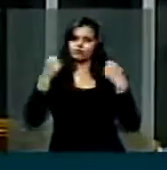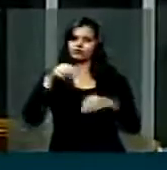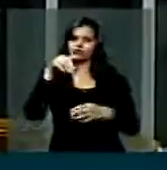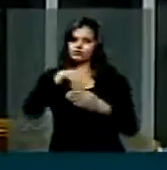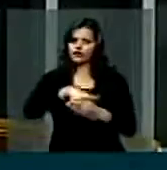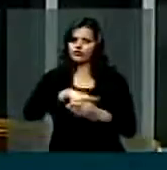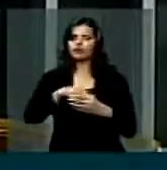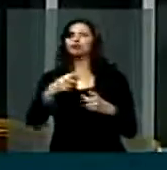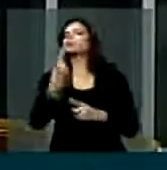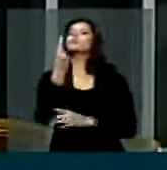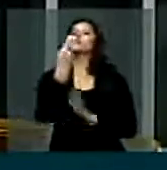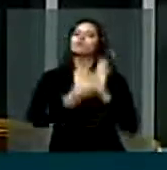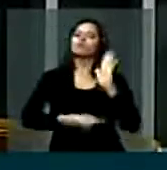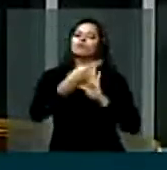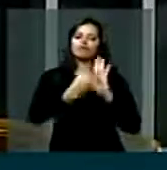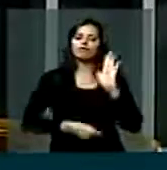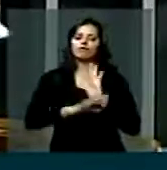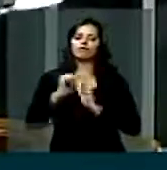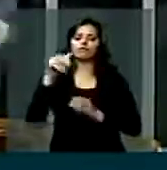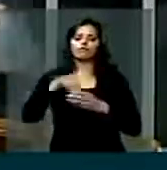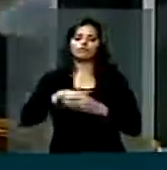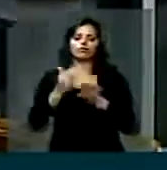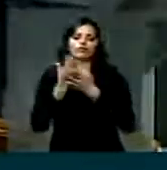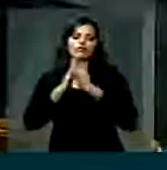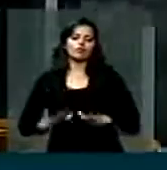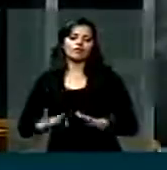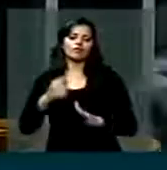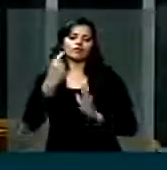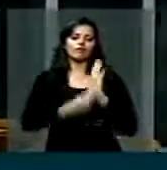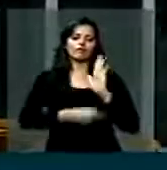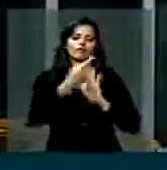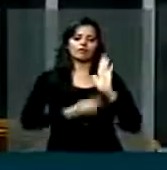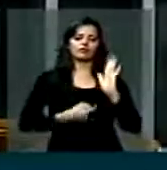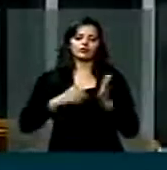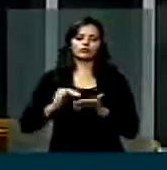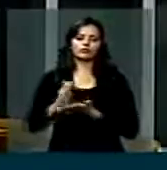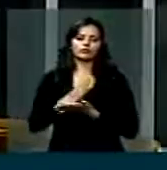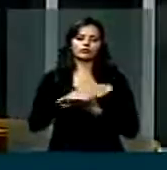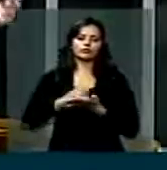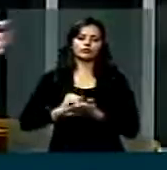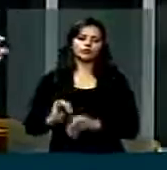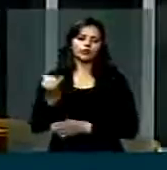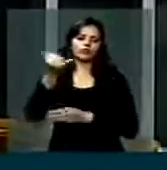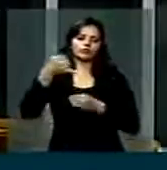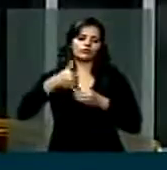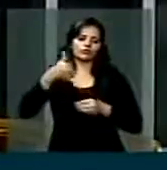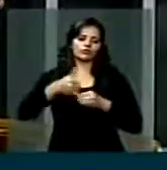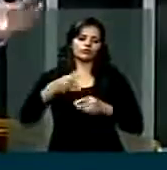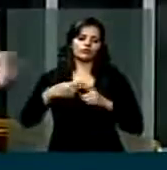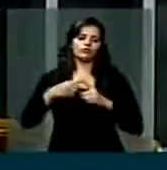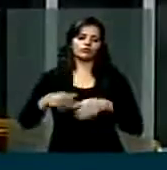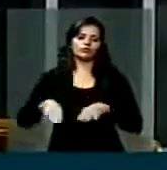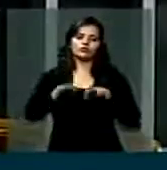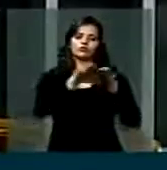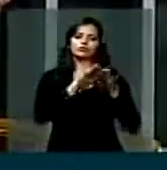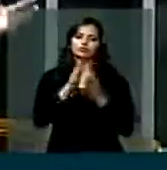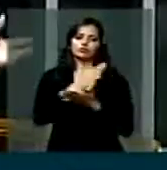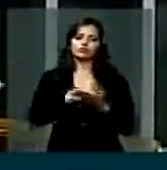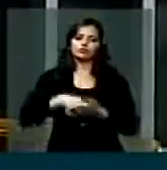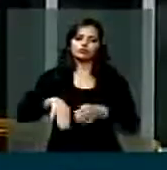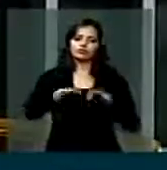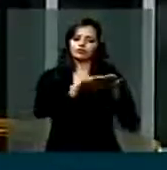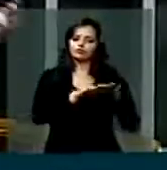um dos vetos que vamos votar e que vamos derrubar é o veto dos royalties, para fazer justiça com a distribuição